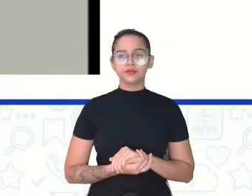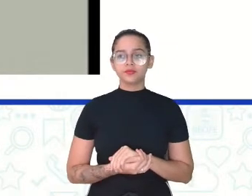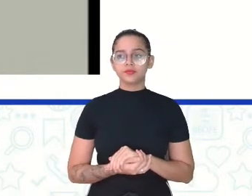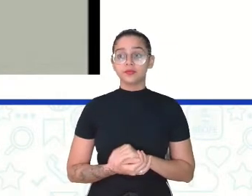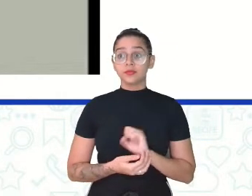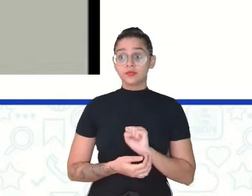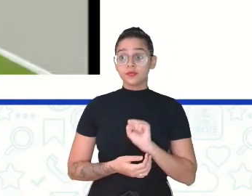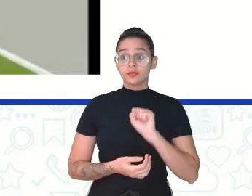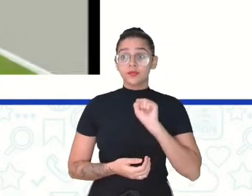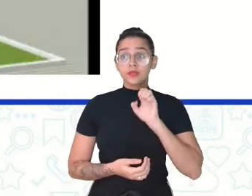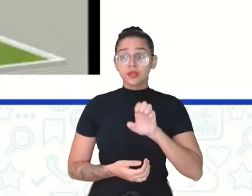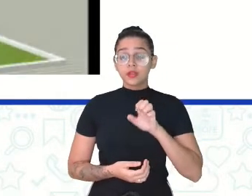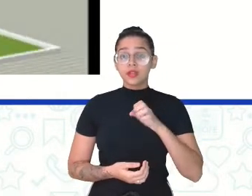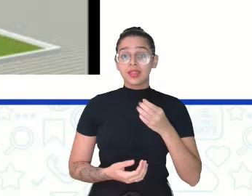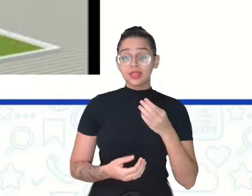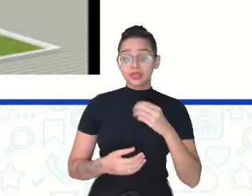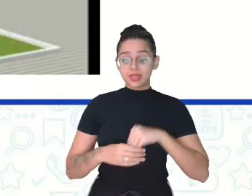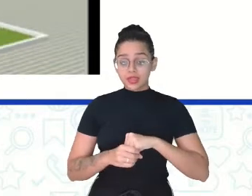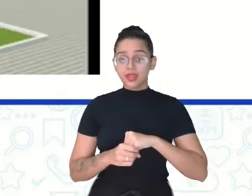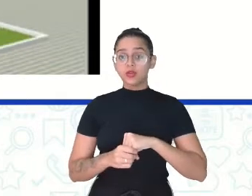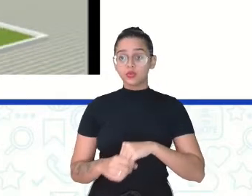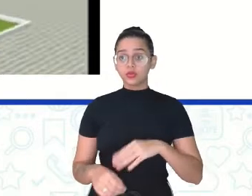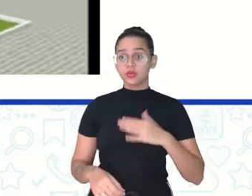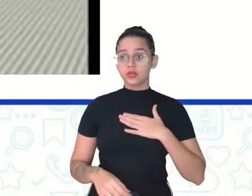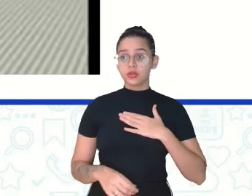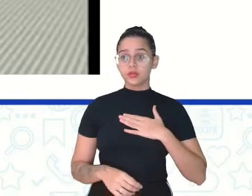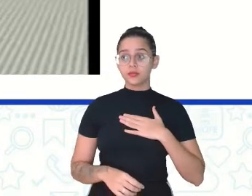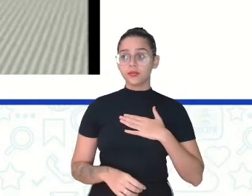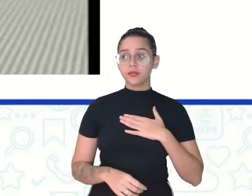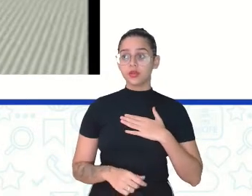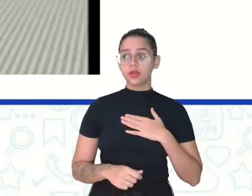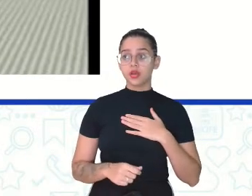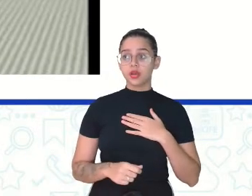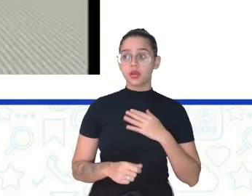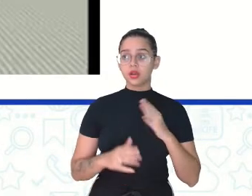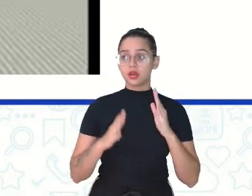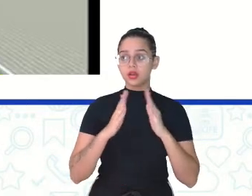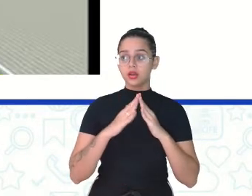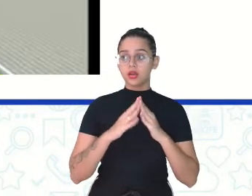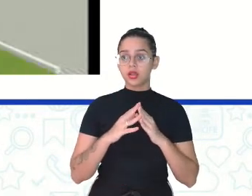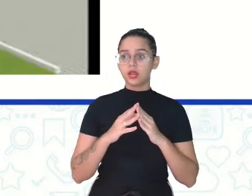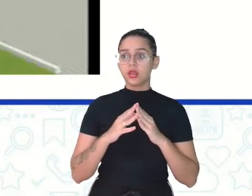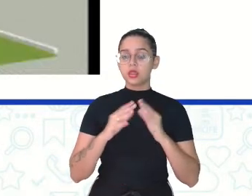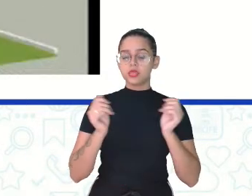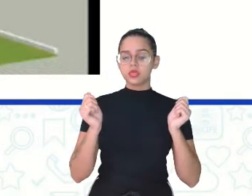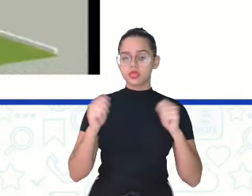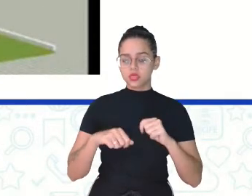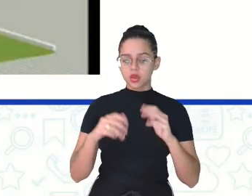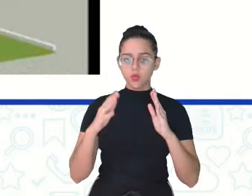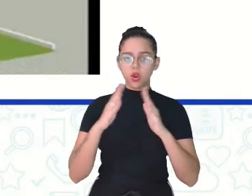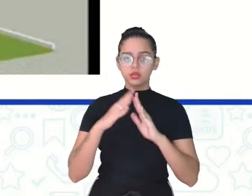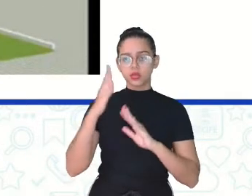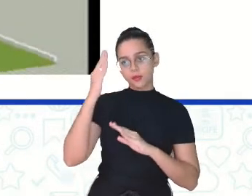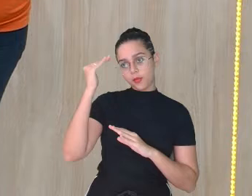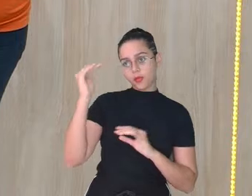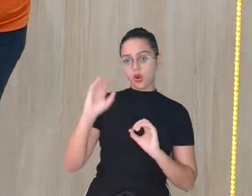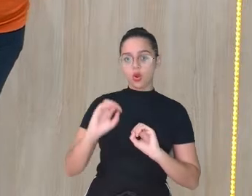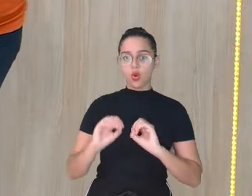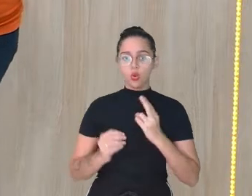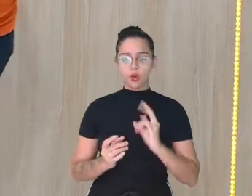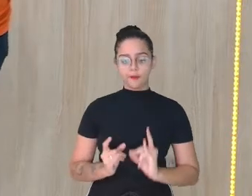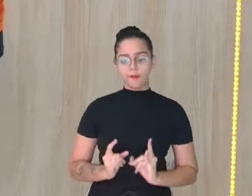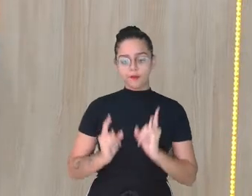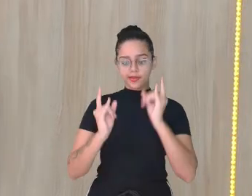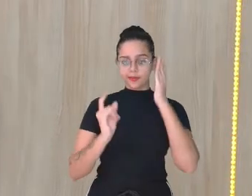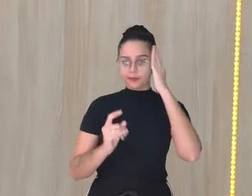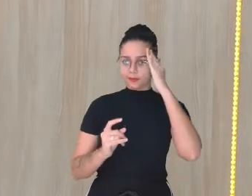Né? Se dentro das minhas posses cabe uma casa popular ou um apartamento popular, não